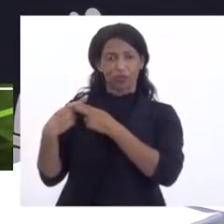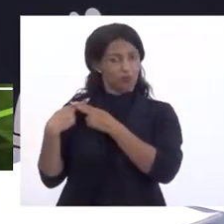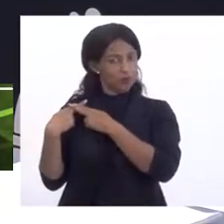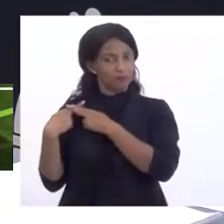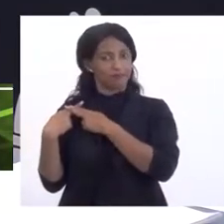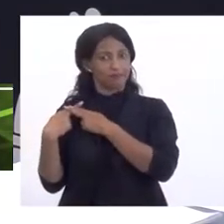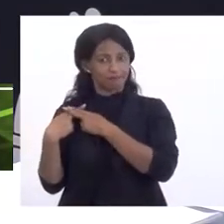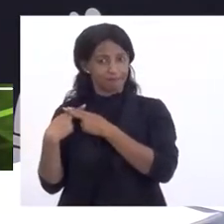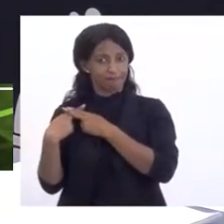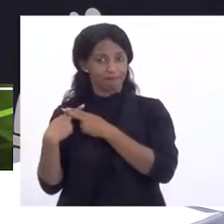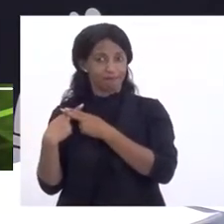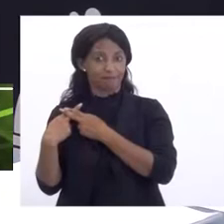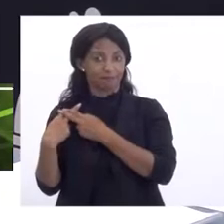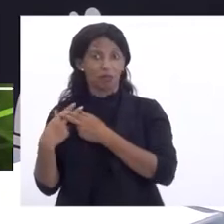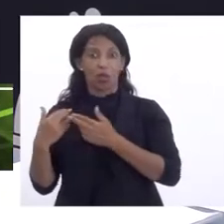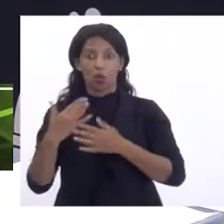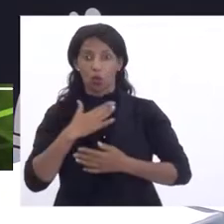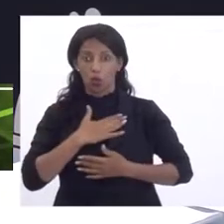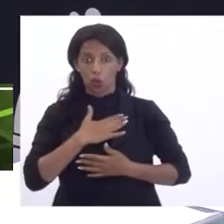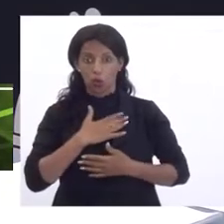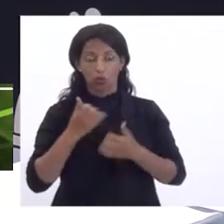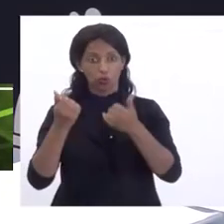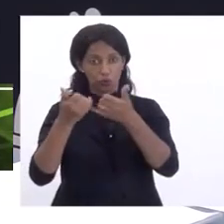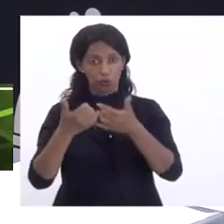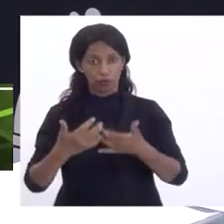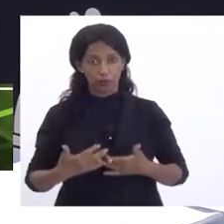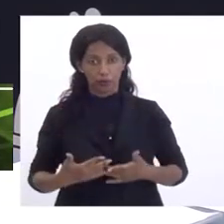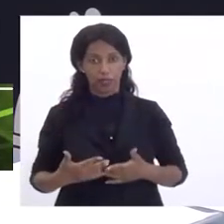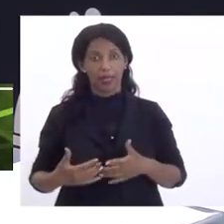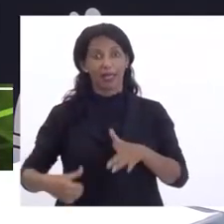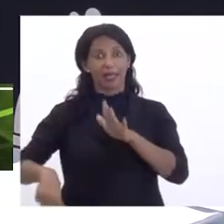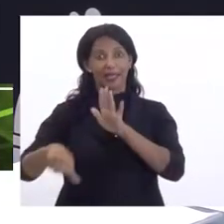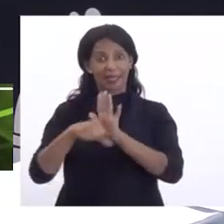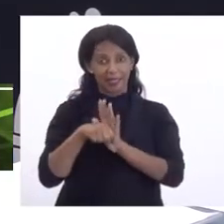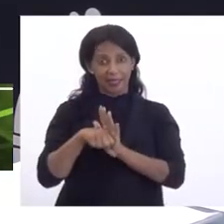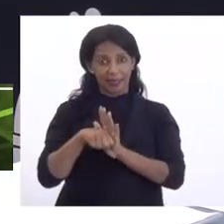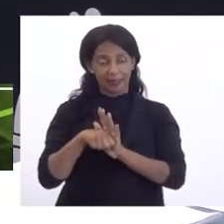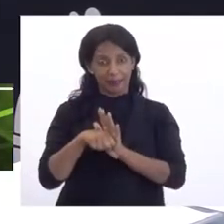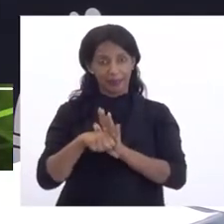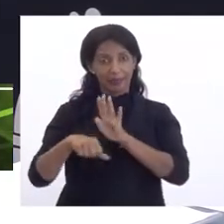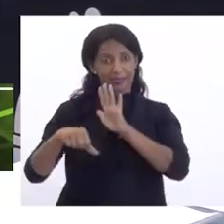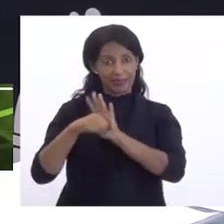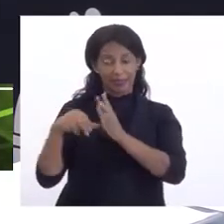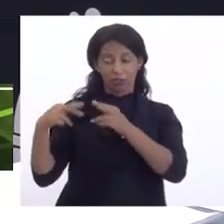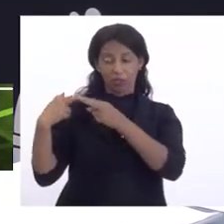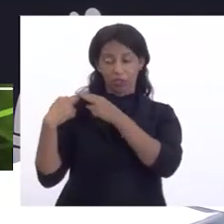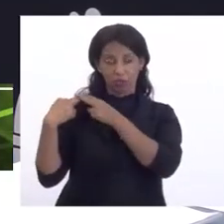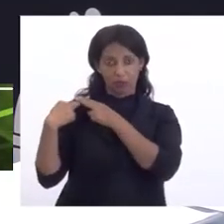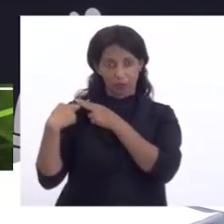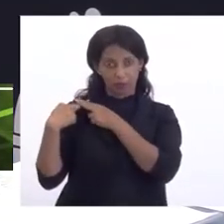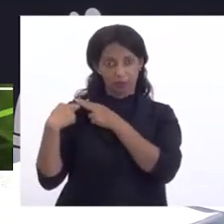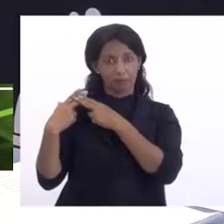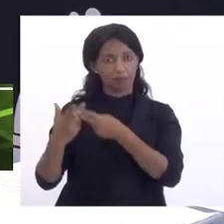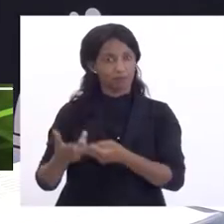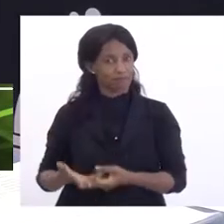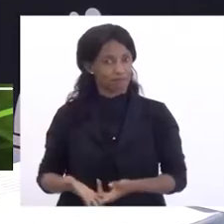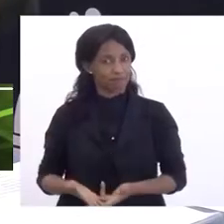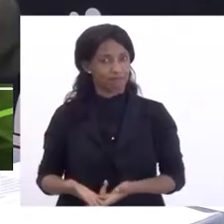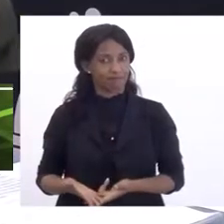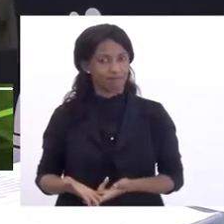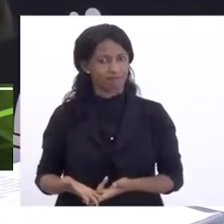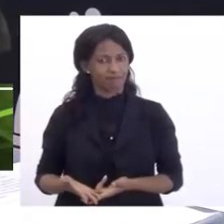responsabilidade, faço questão de dizer que é crime de responsabilidade, e o crime de responsabilidade